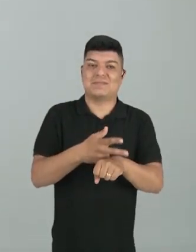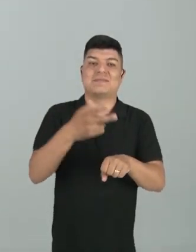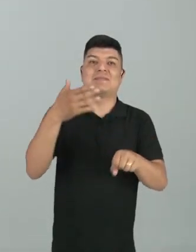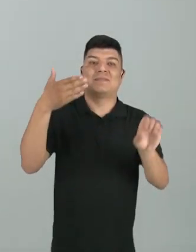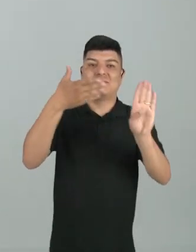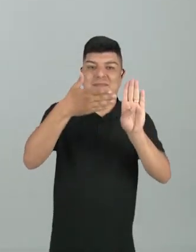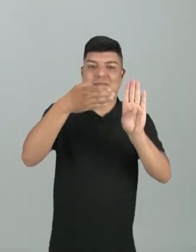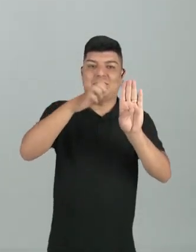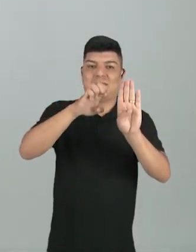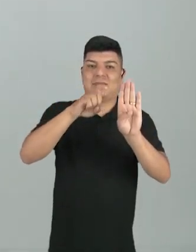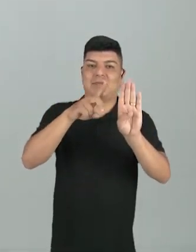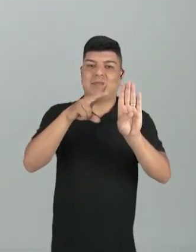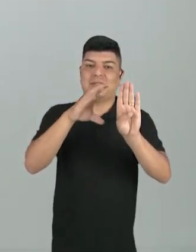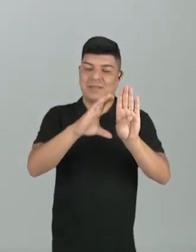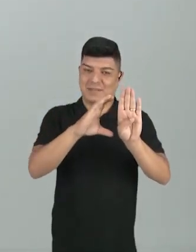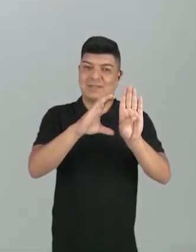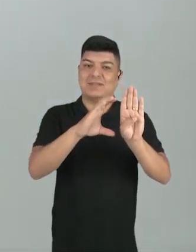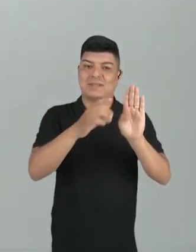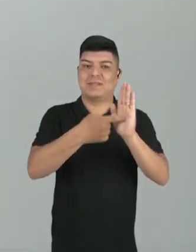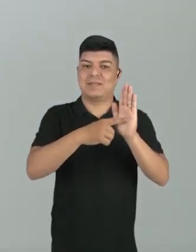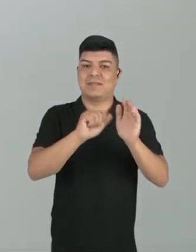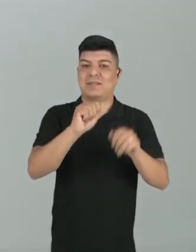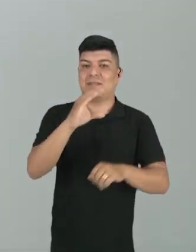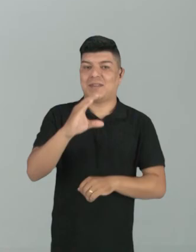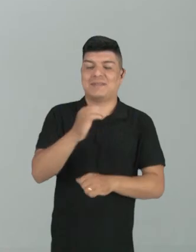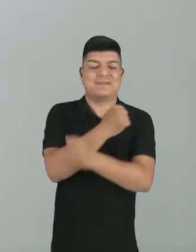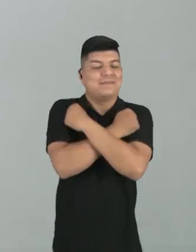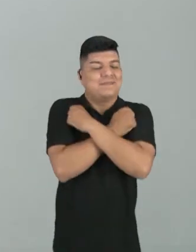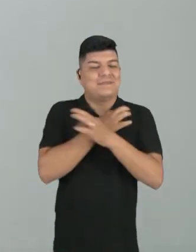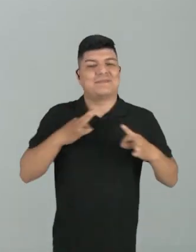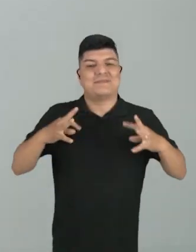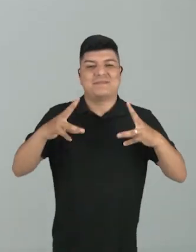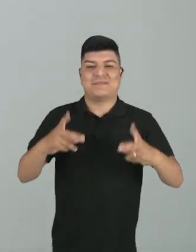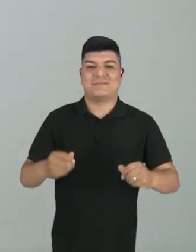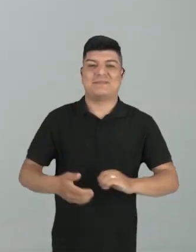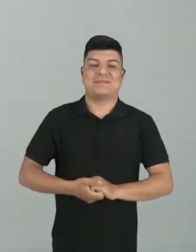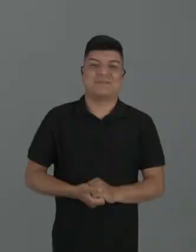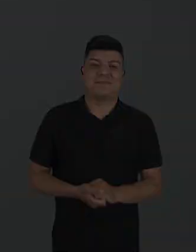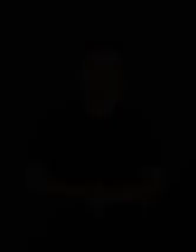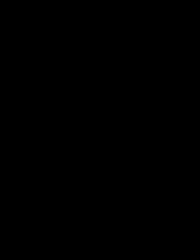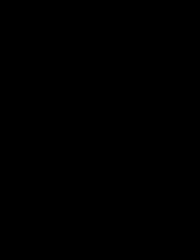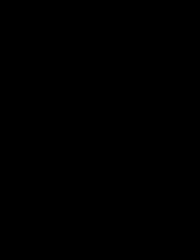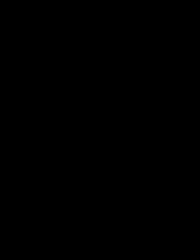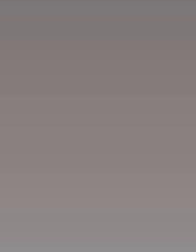Acesse a plataforma eduque.ac. Um abraço a todos vocês.